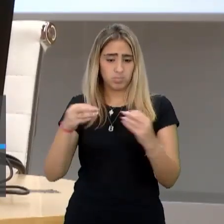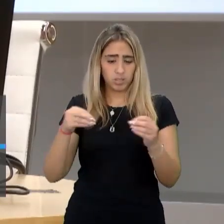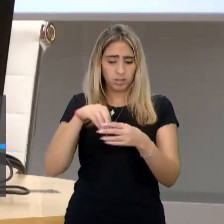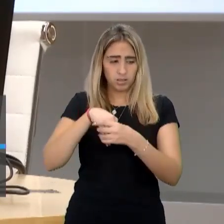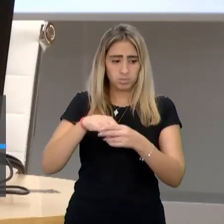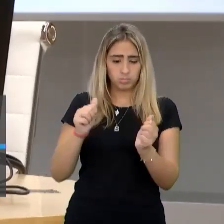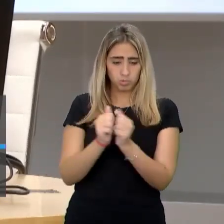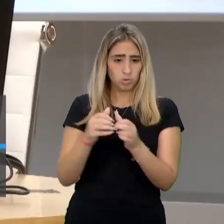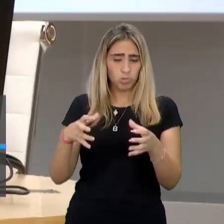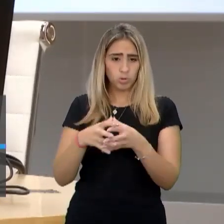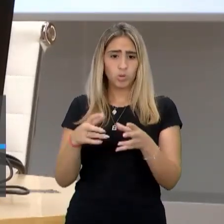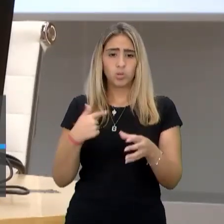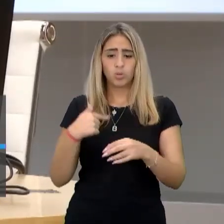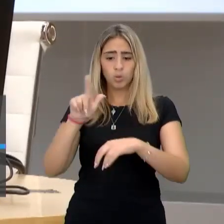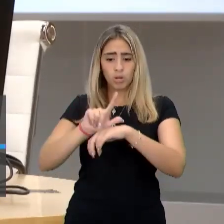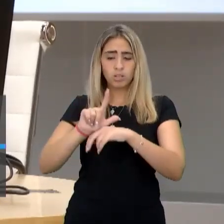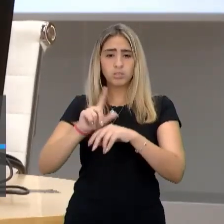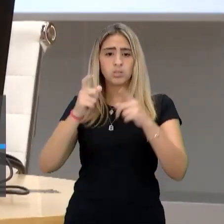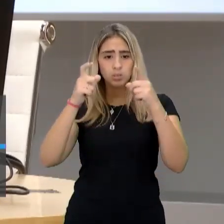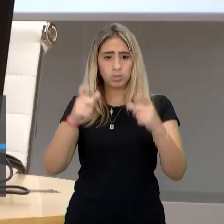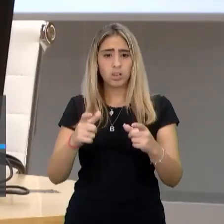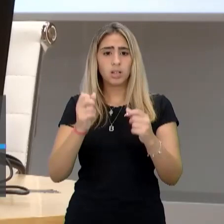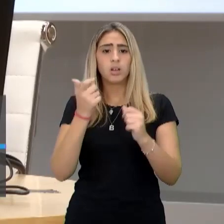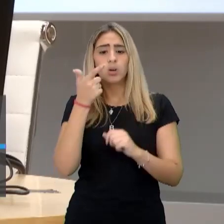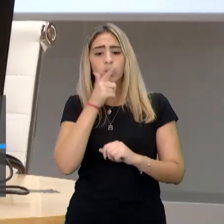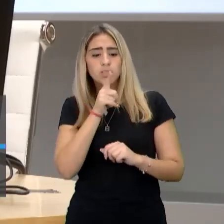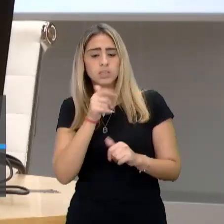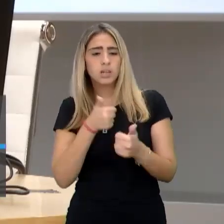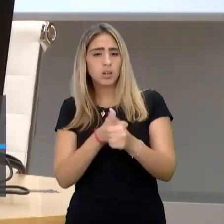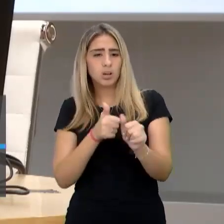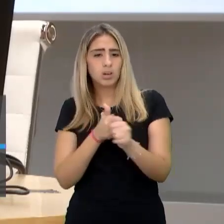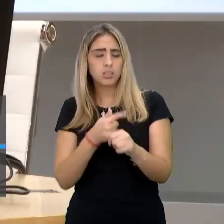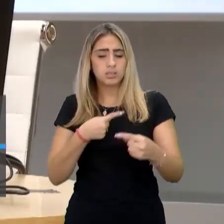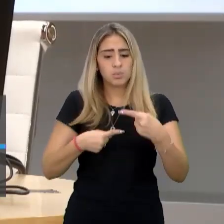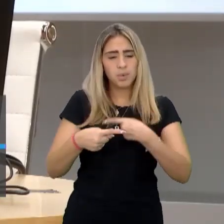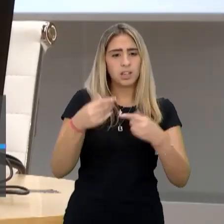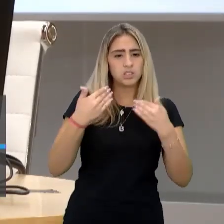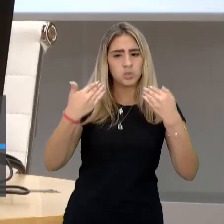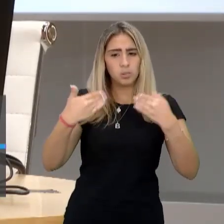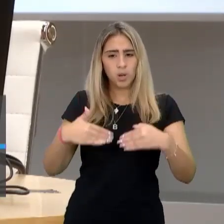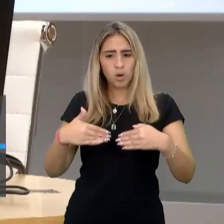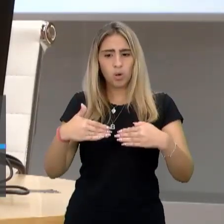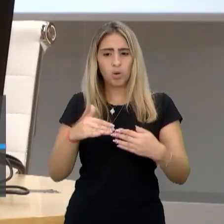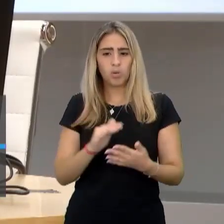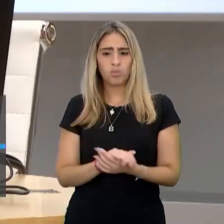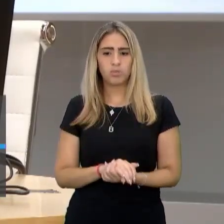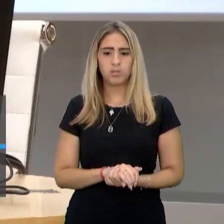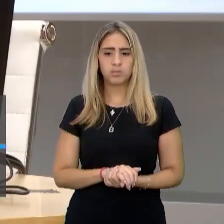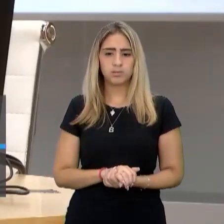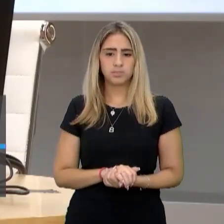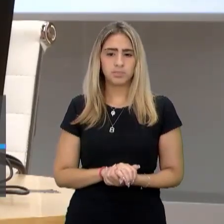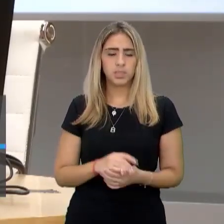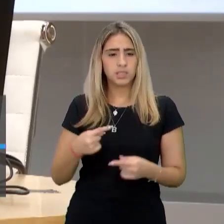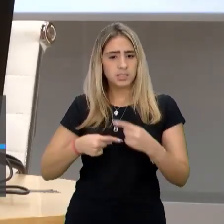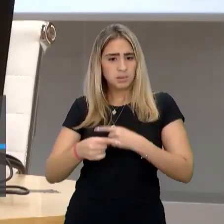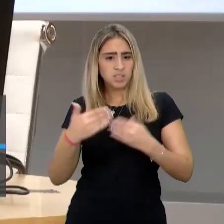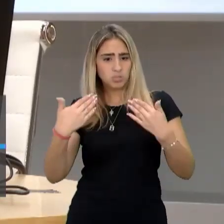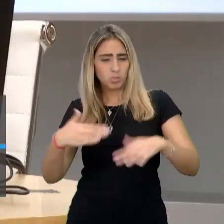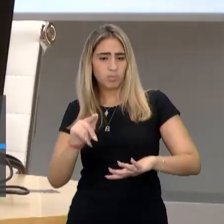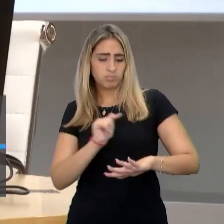ela tem que estar localizada num lugar em que todo mundo consiga acompanhar a semana de prova, se a escola tiver definido que vai ter uma semana de